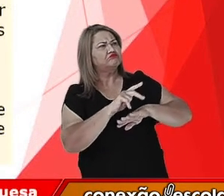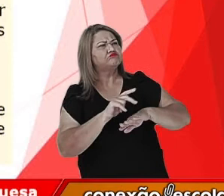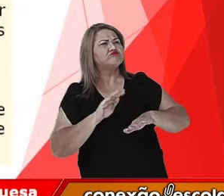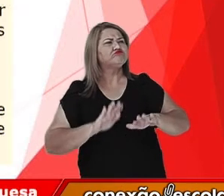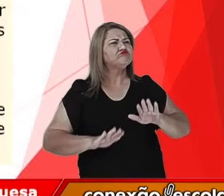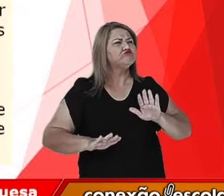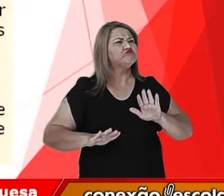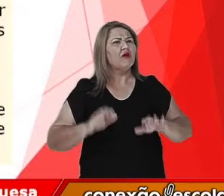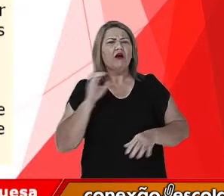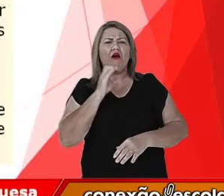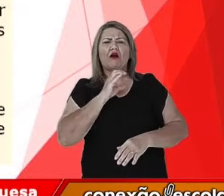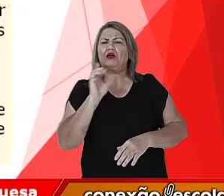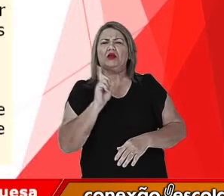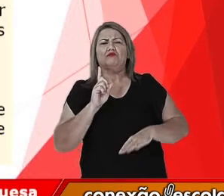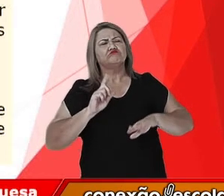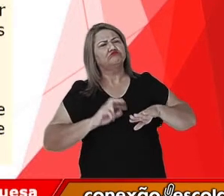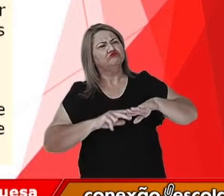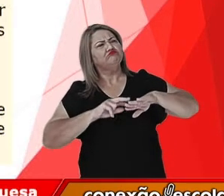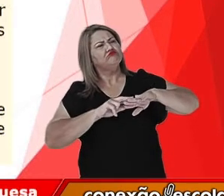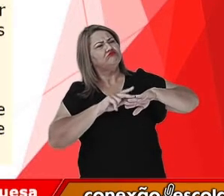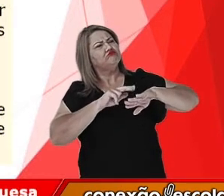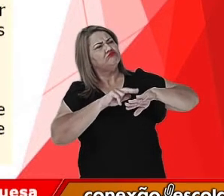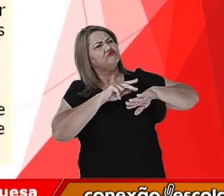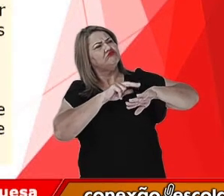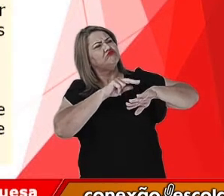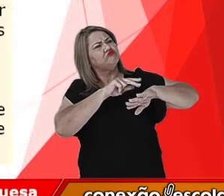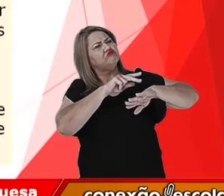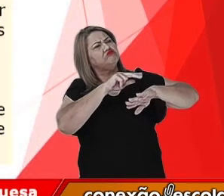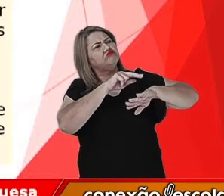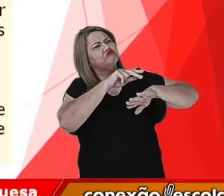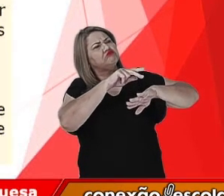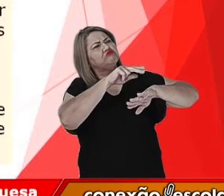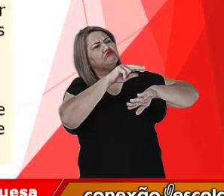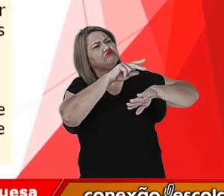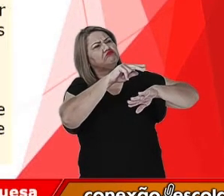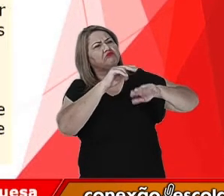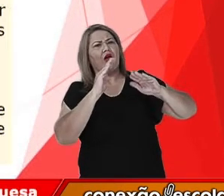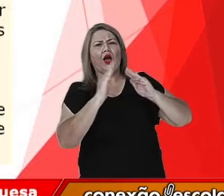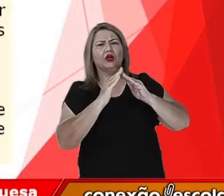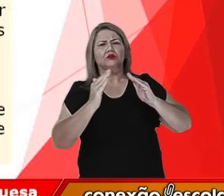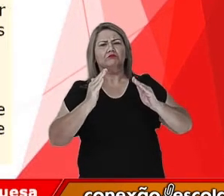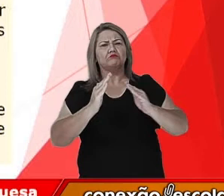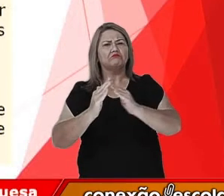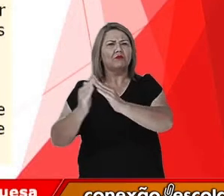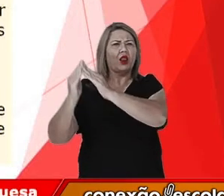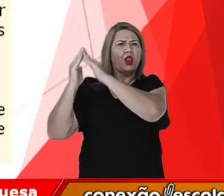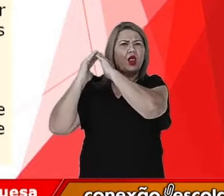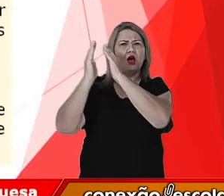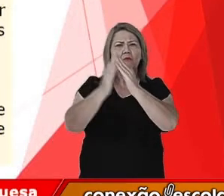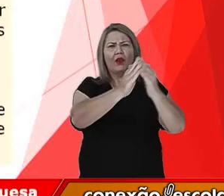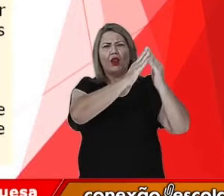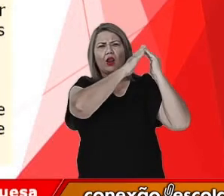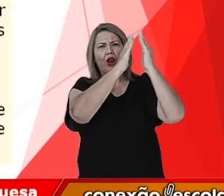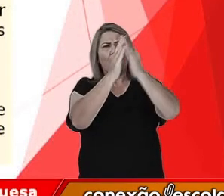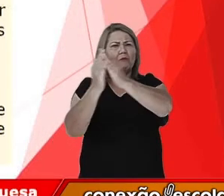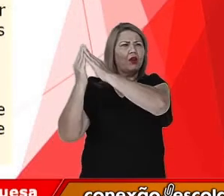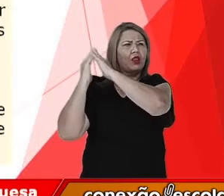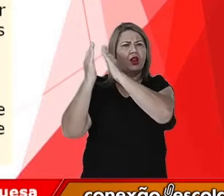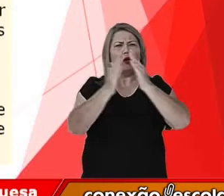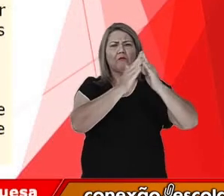tortuosa ladeira. À medida que avançava, as casas iam rareando, modestas